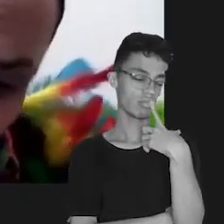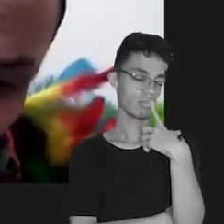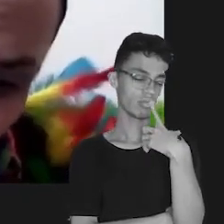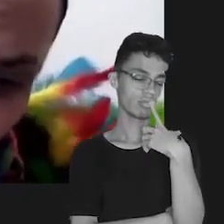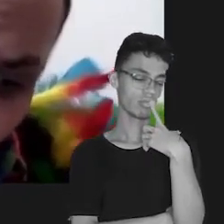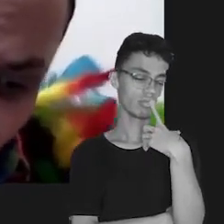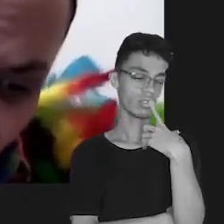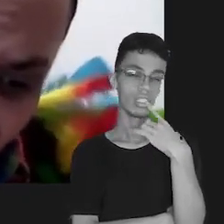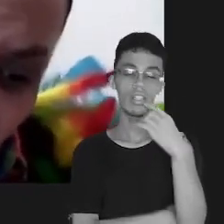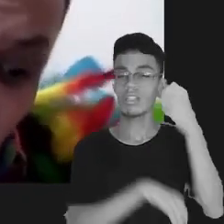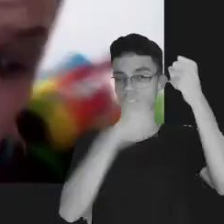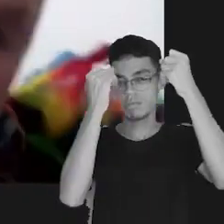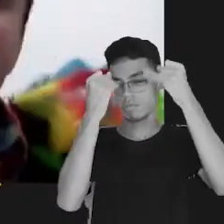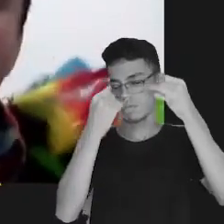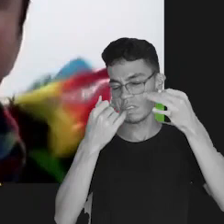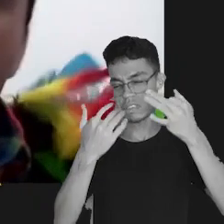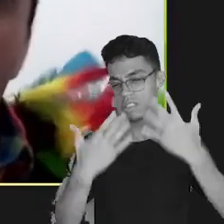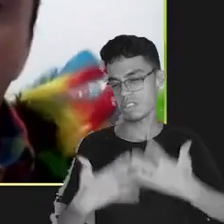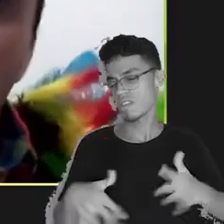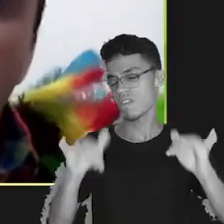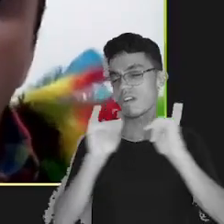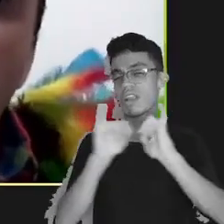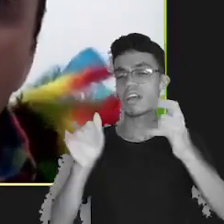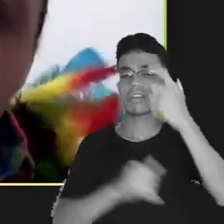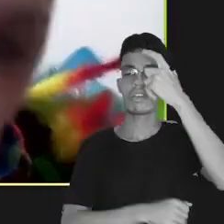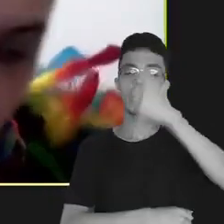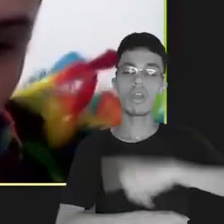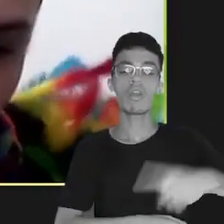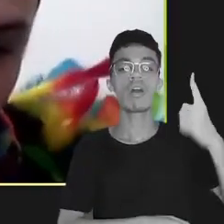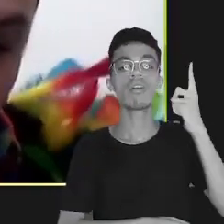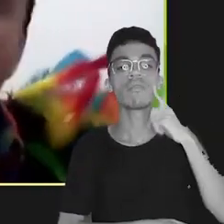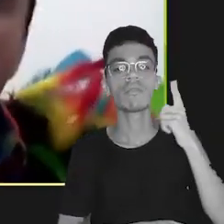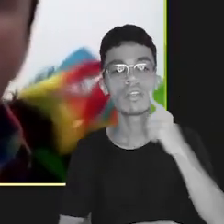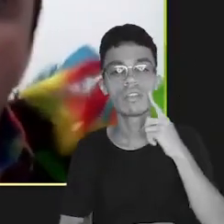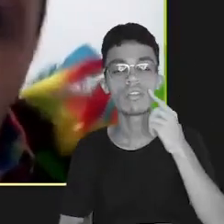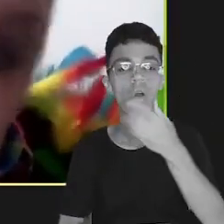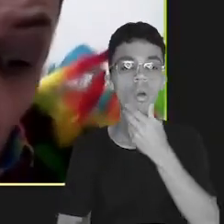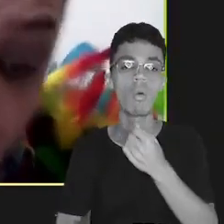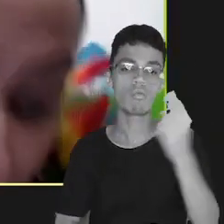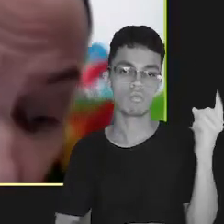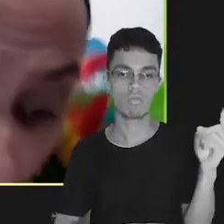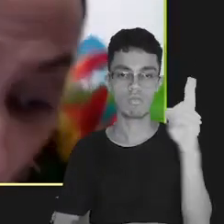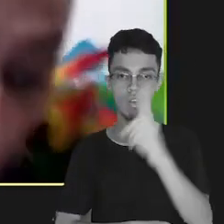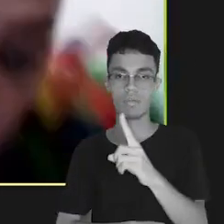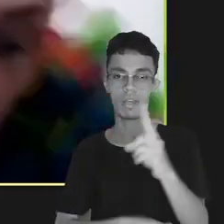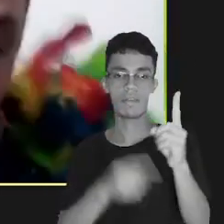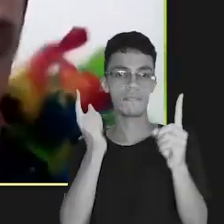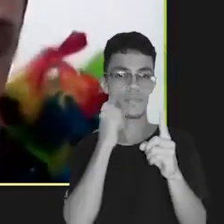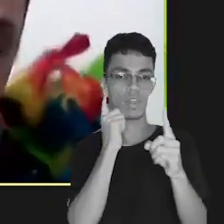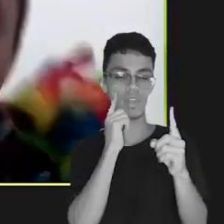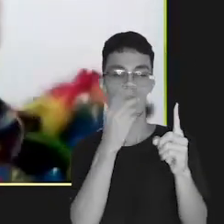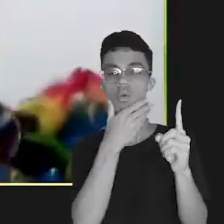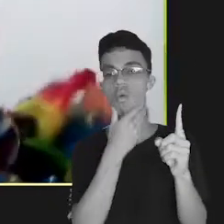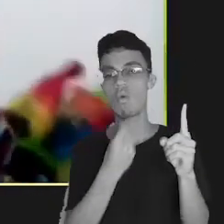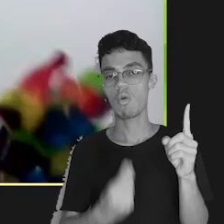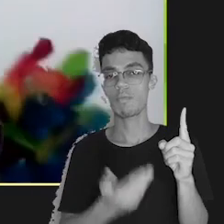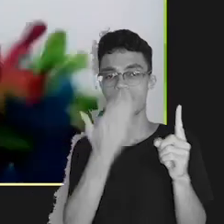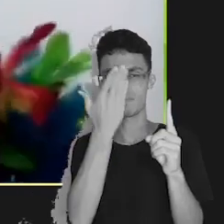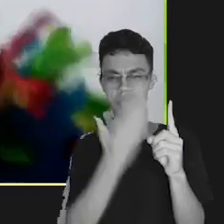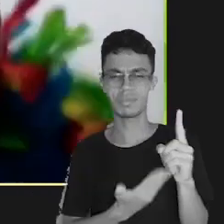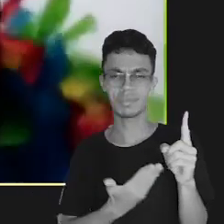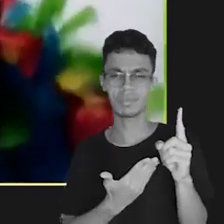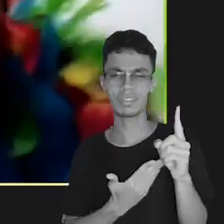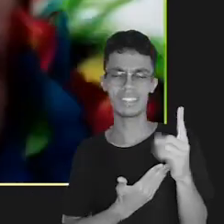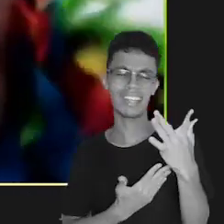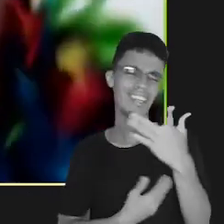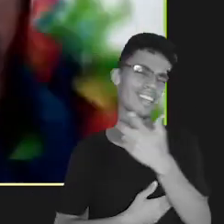Tendes a declarar? Que eu vi o homem. Eu vi o homem. E o agente quer me